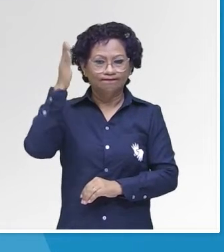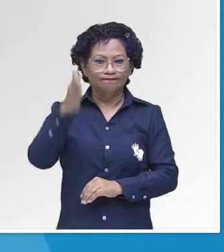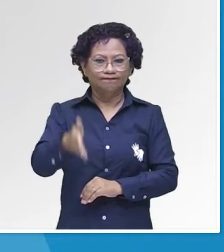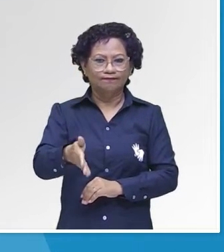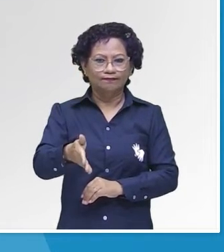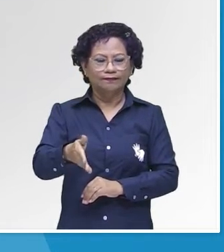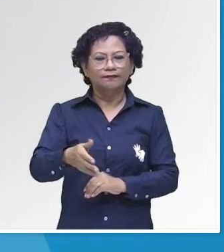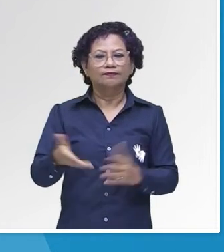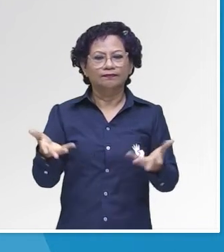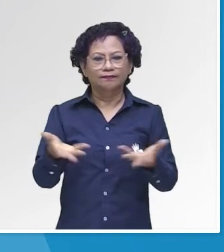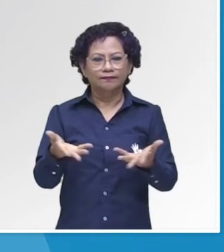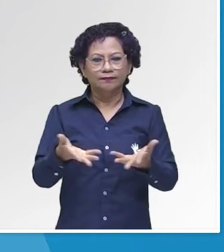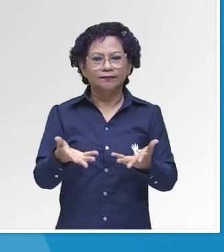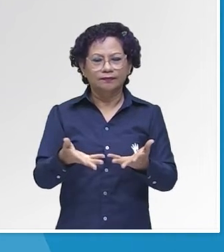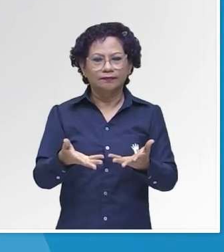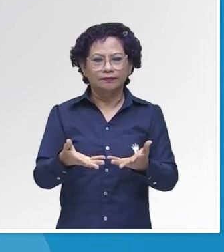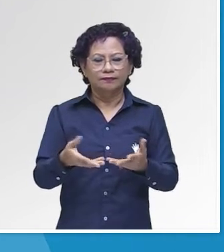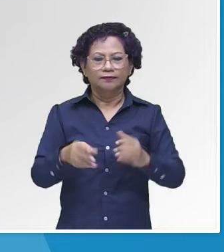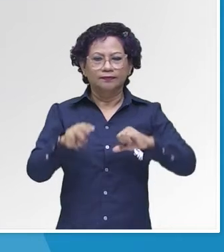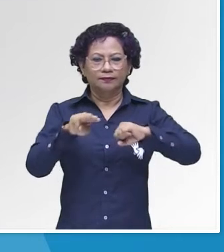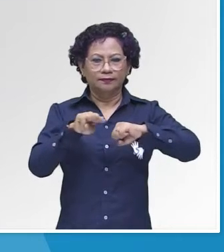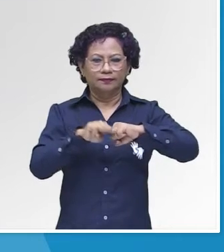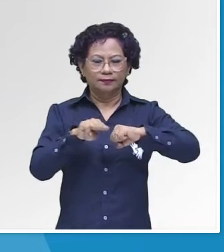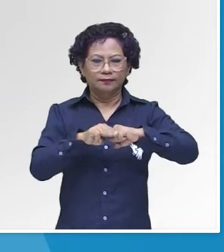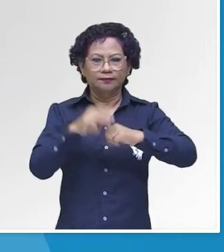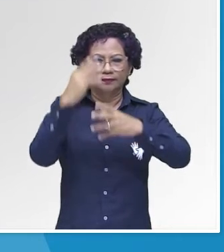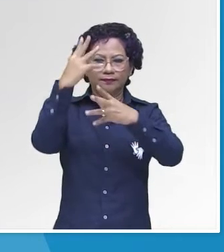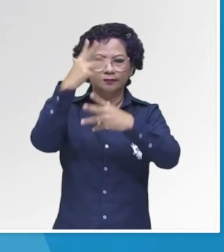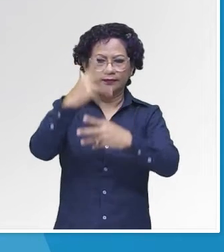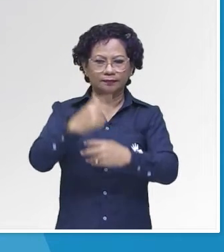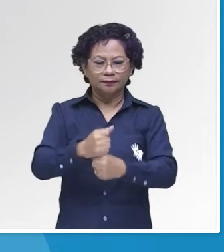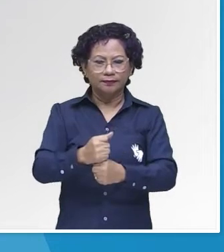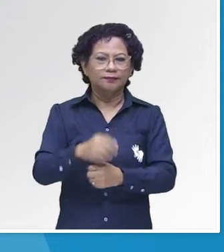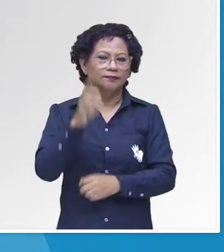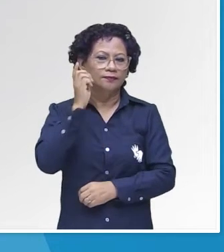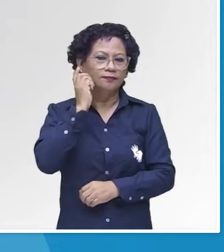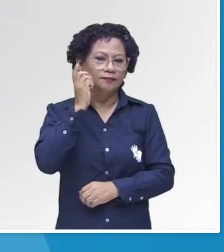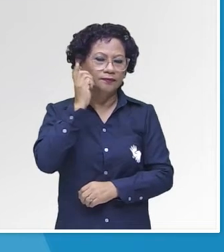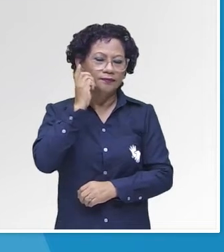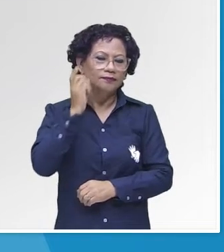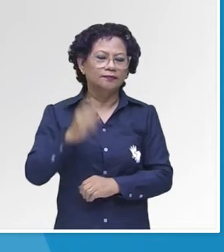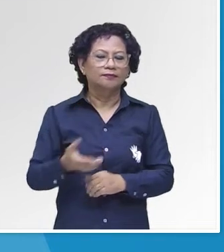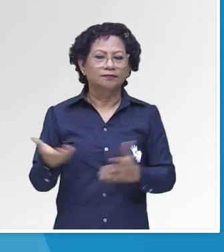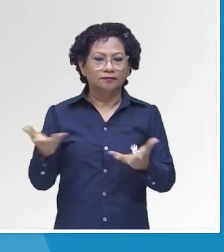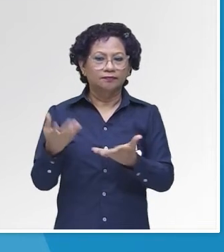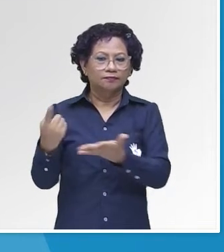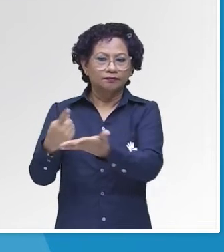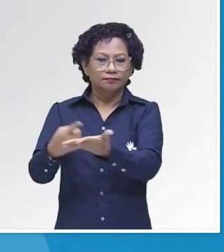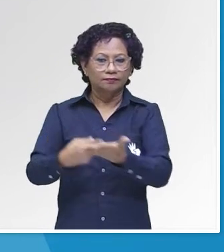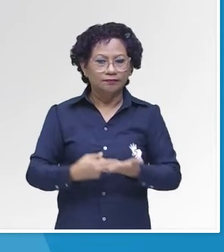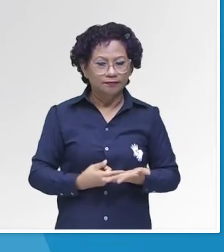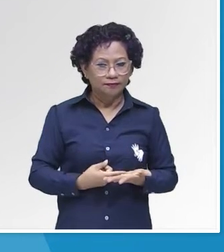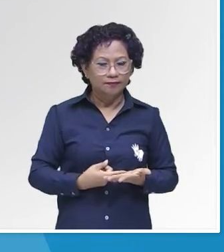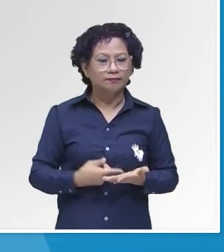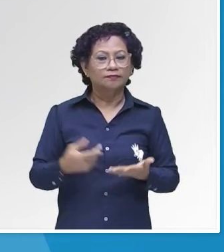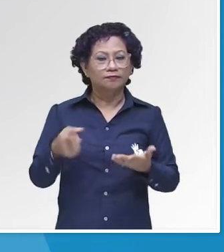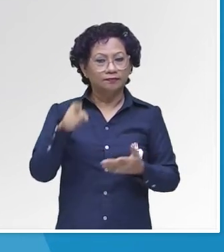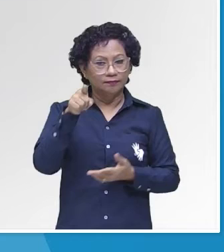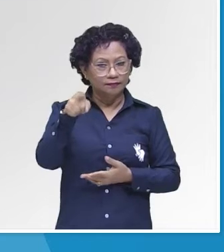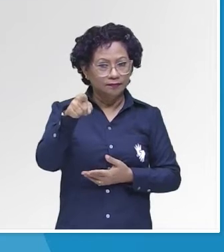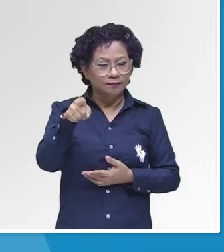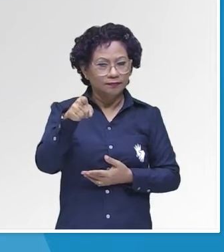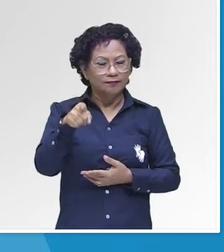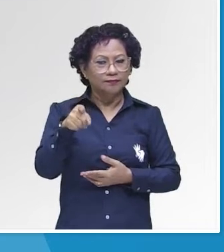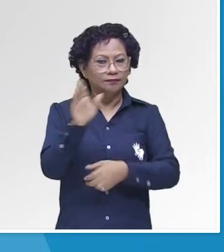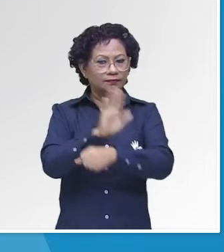desse primeiro momento da aula, que é a média aritmética em situações cotidianas. Então, vou convidar para vocês ficarem atentos a esse breve